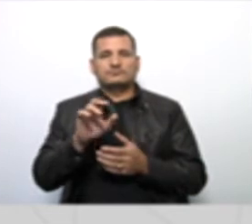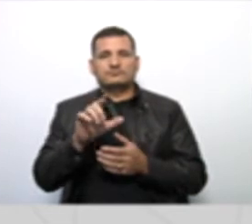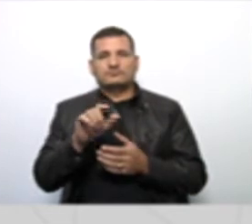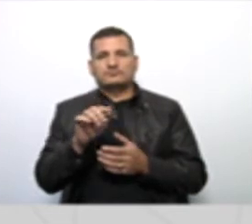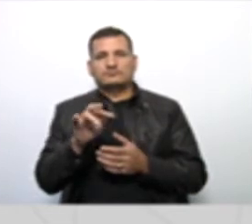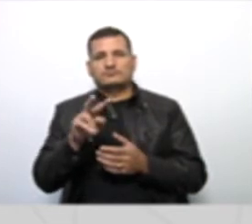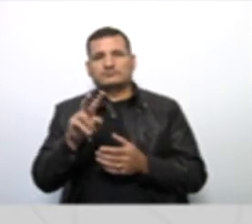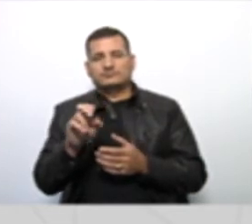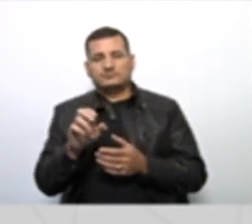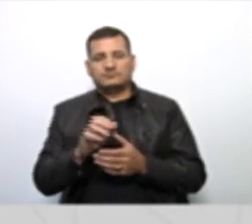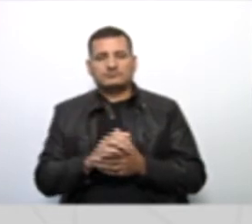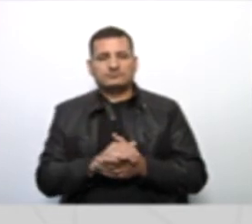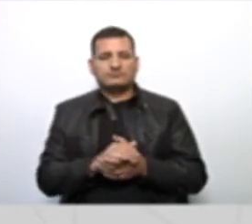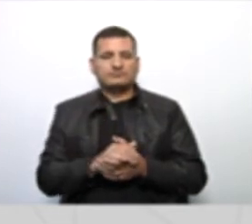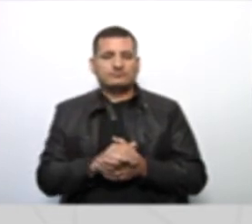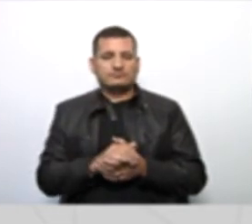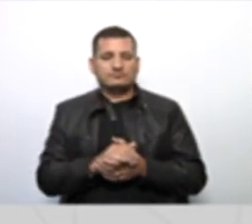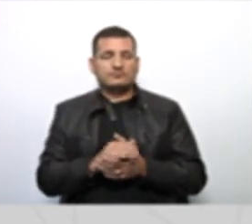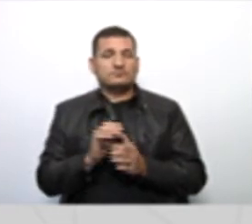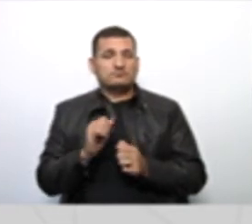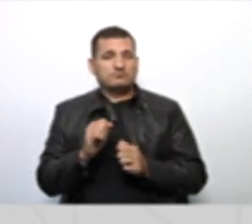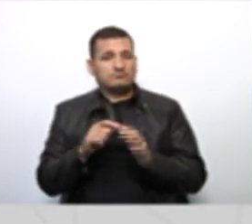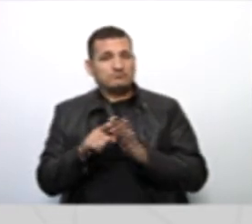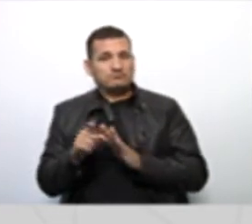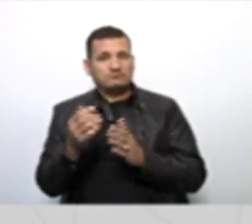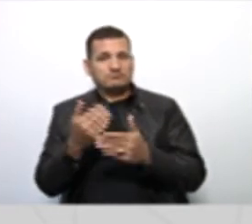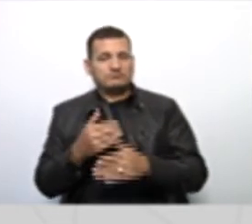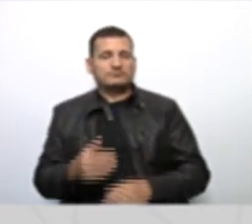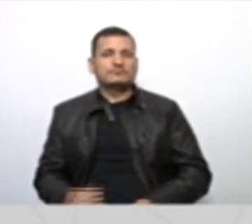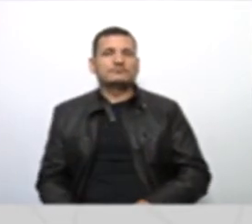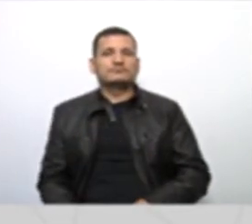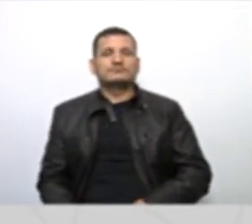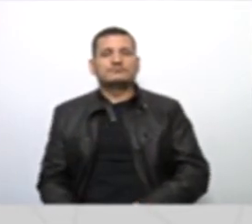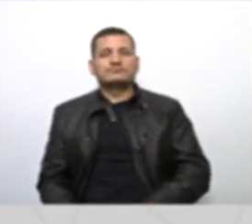Layout. Eu posso perguntar um desses na avaliação.